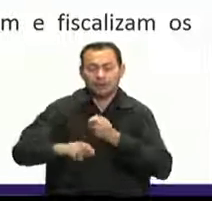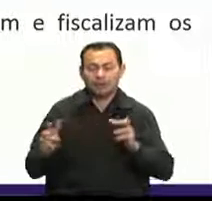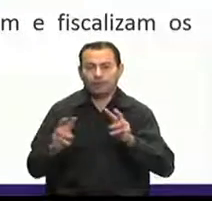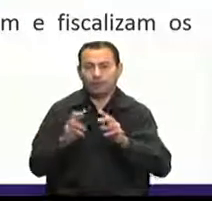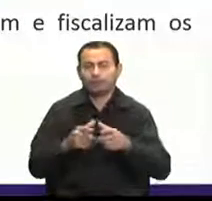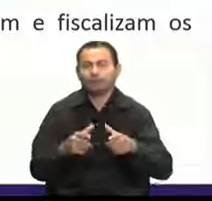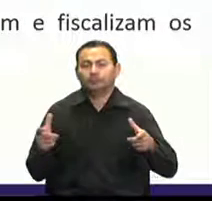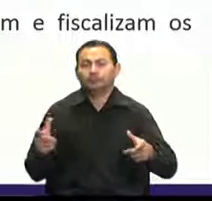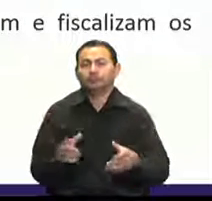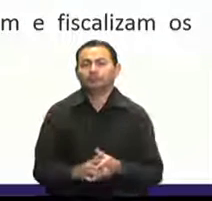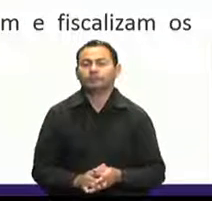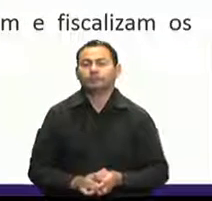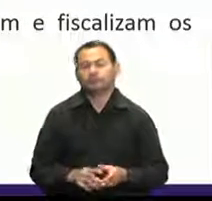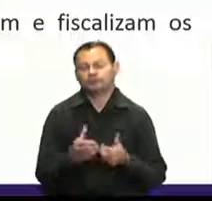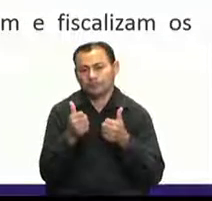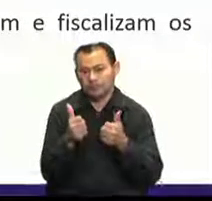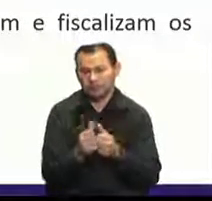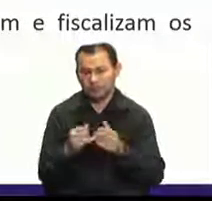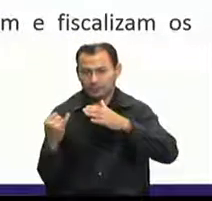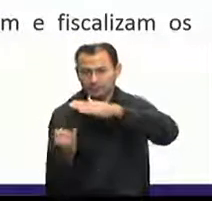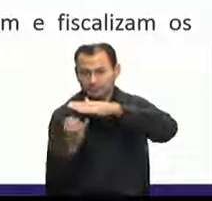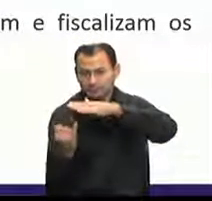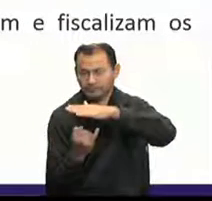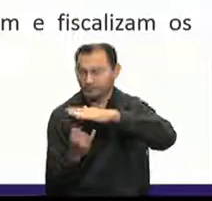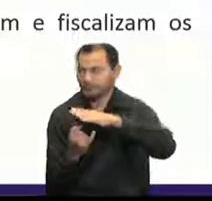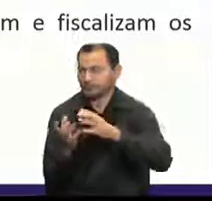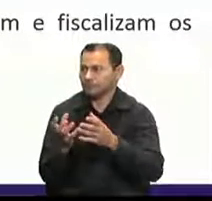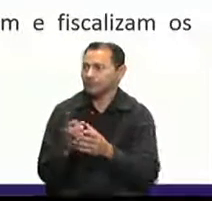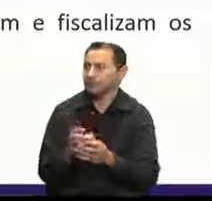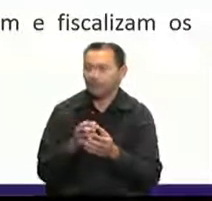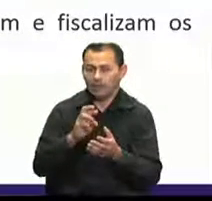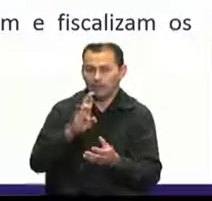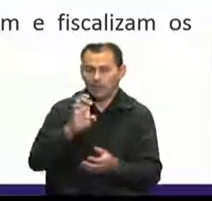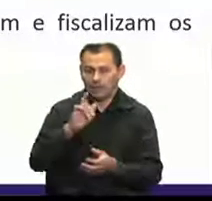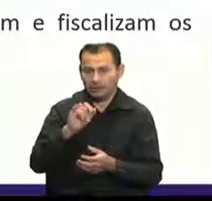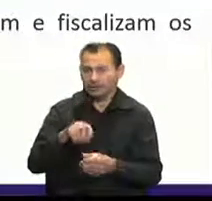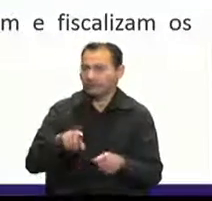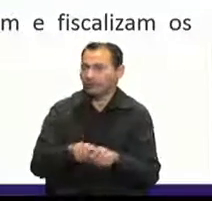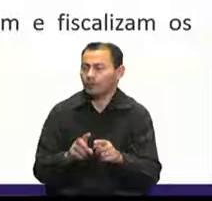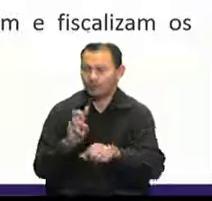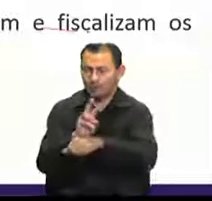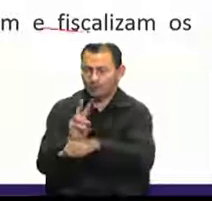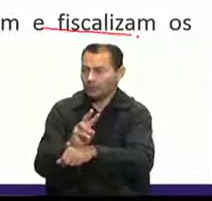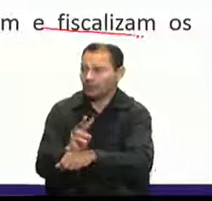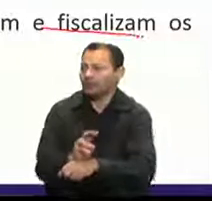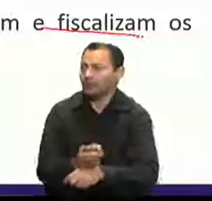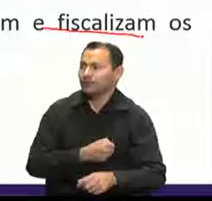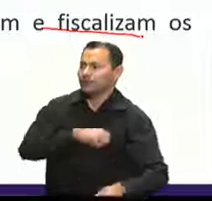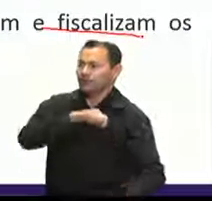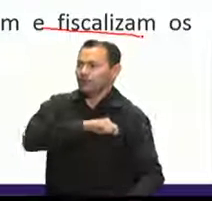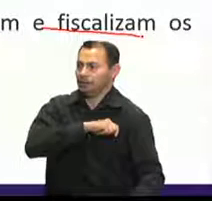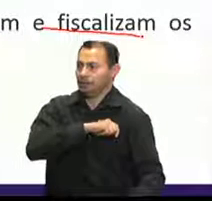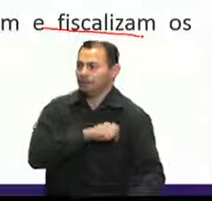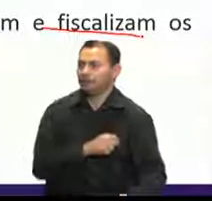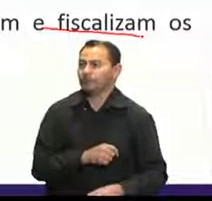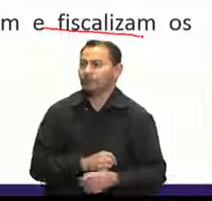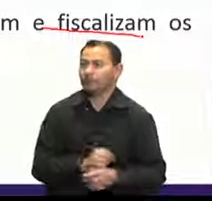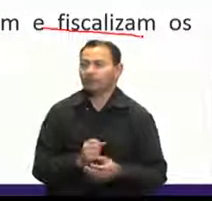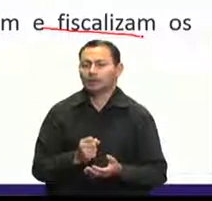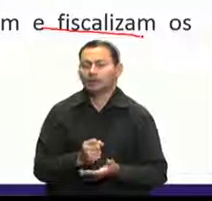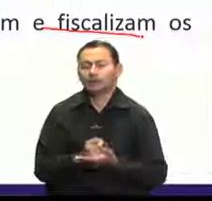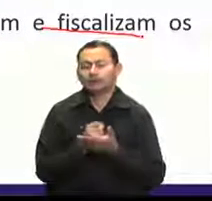valores mobiliários muito bem essas instituições elas que regem a controlam e fiscalizam os